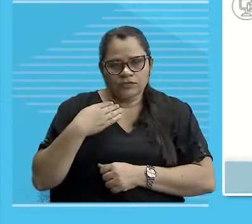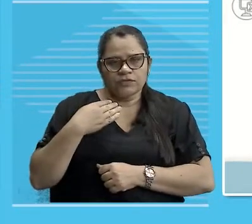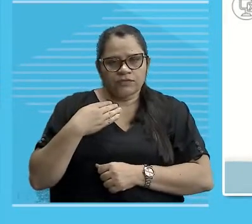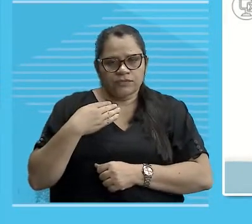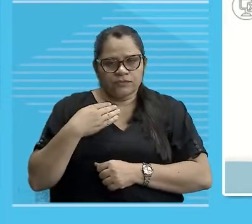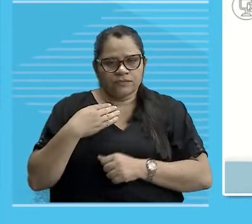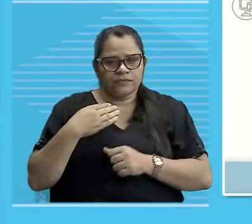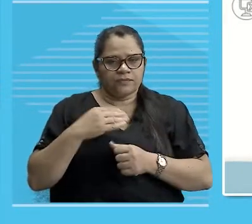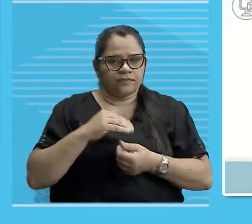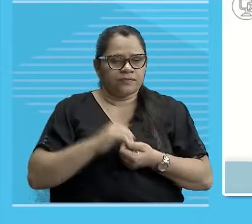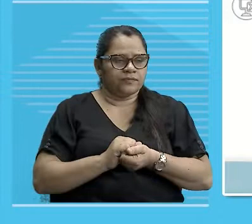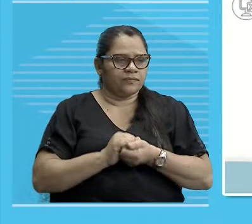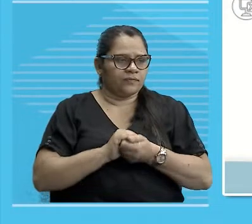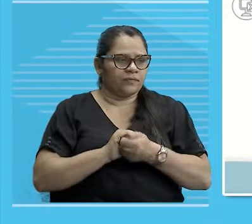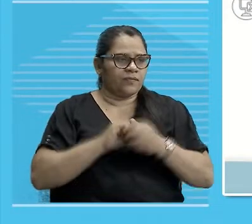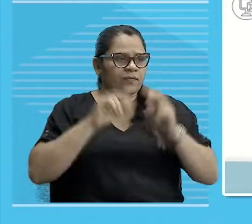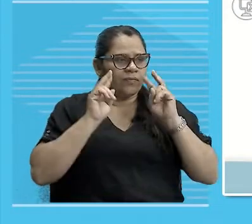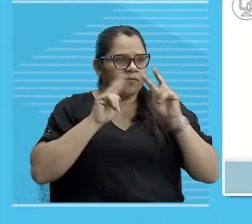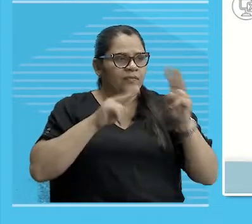muito grande.